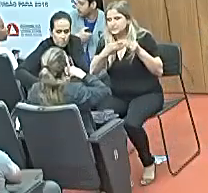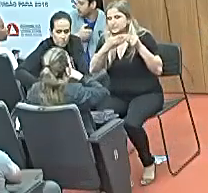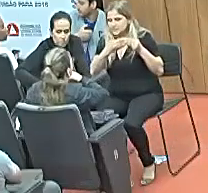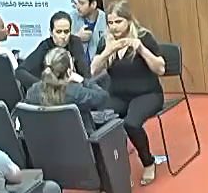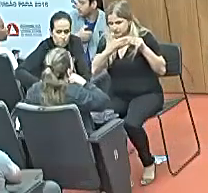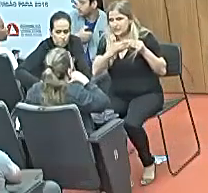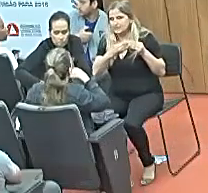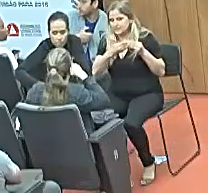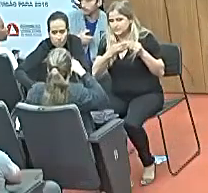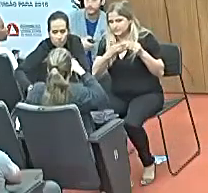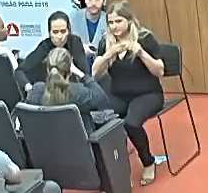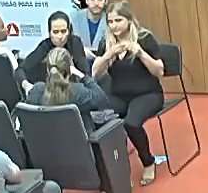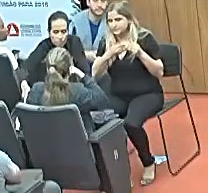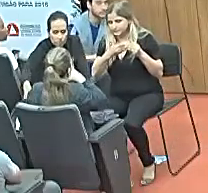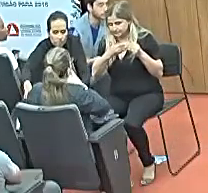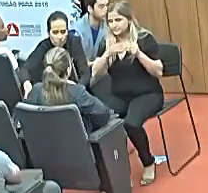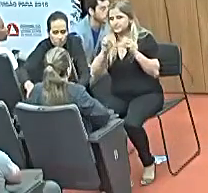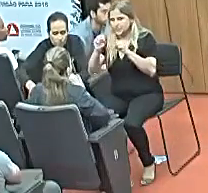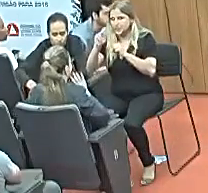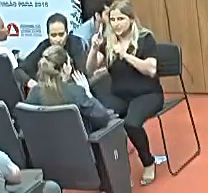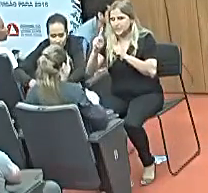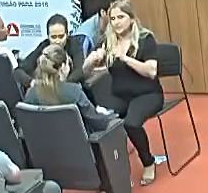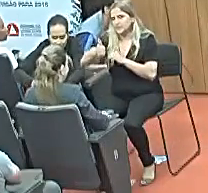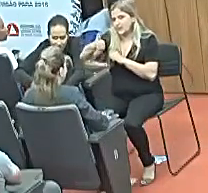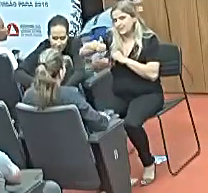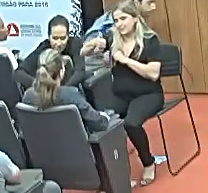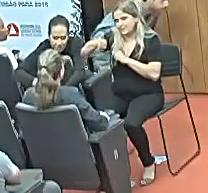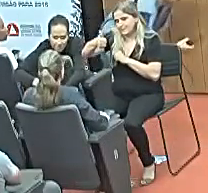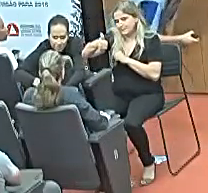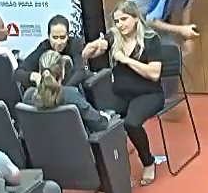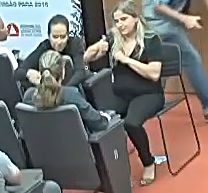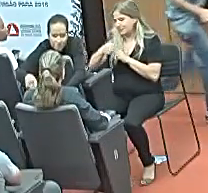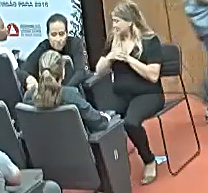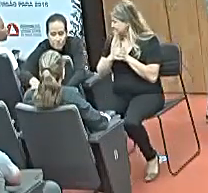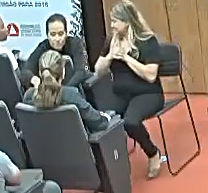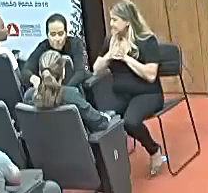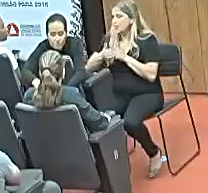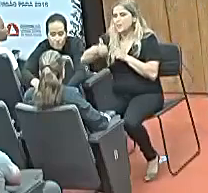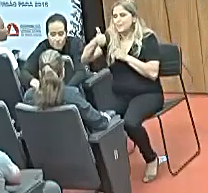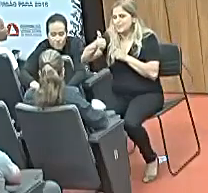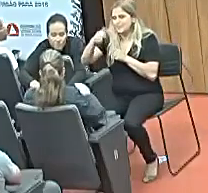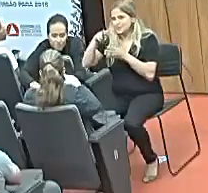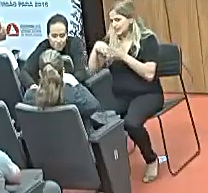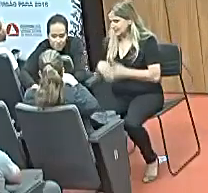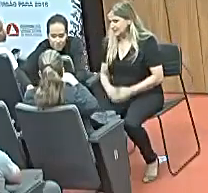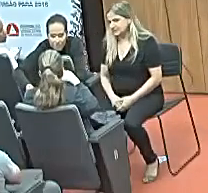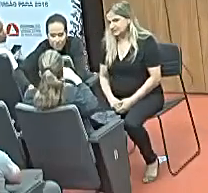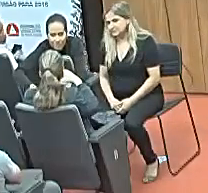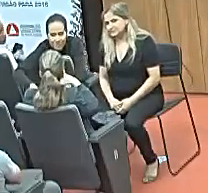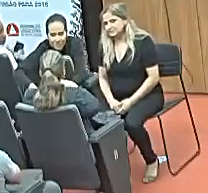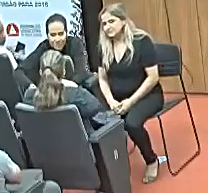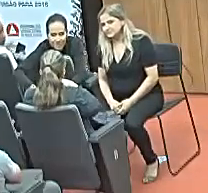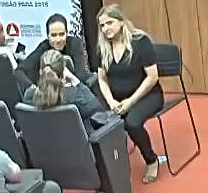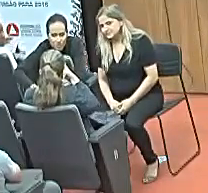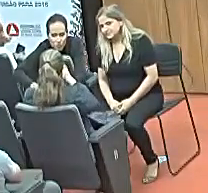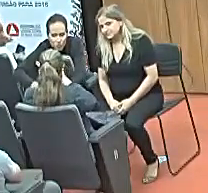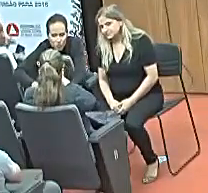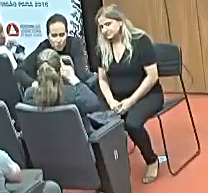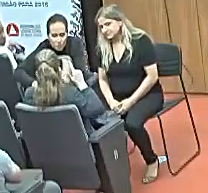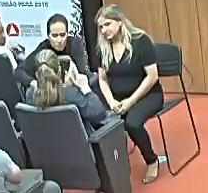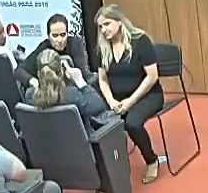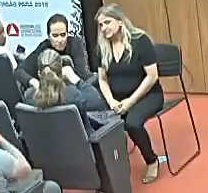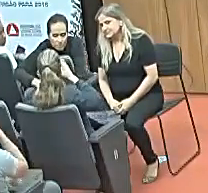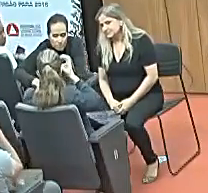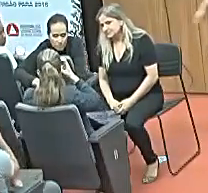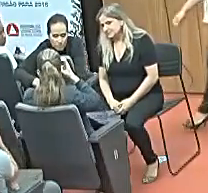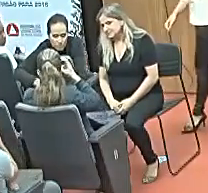educação mas com muita honra e estou aqui representando o conselho estadual da pessoa idosa do qual sou nomeado pelo